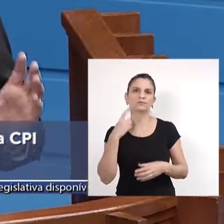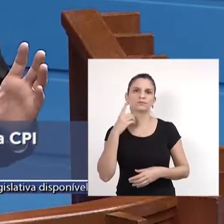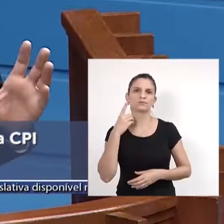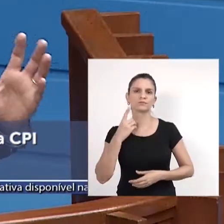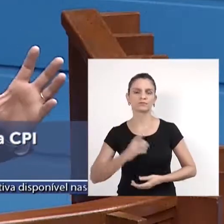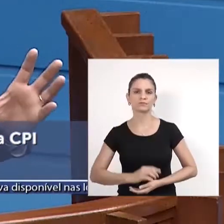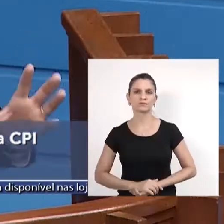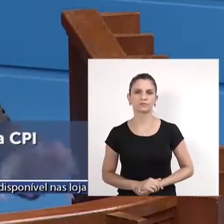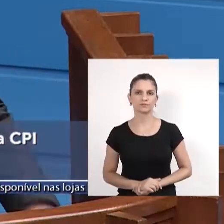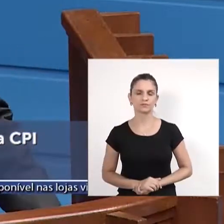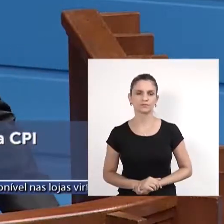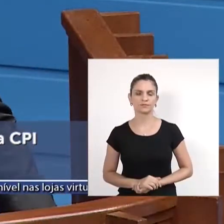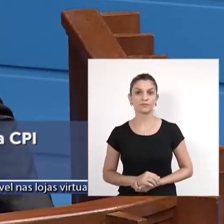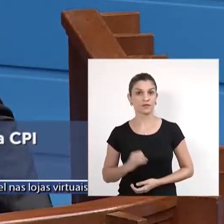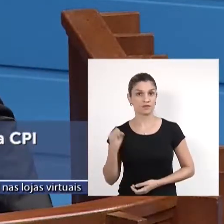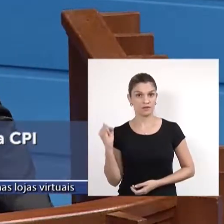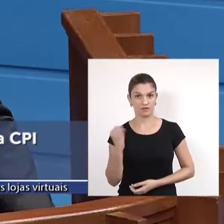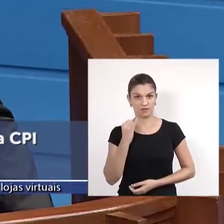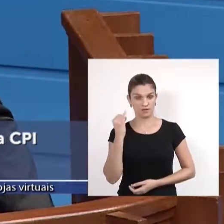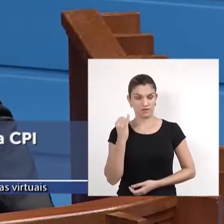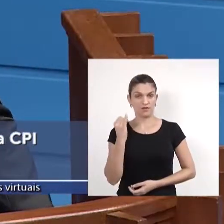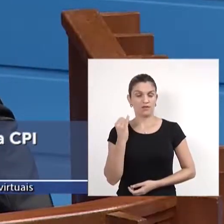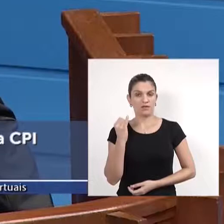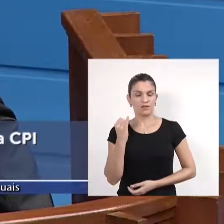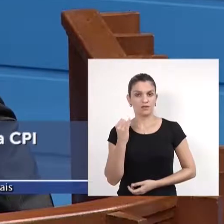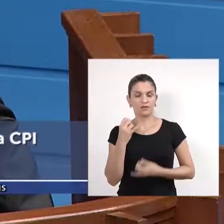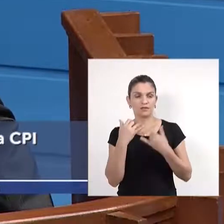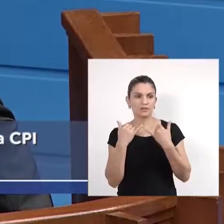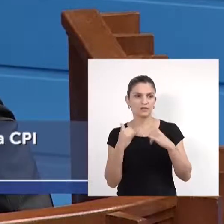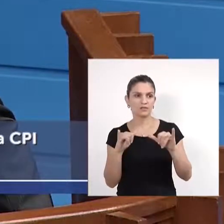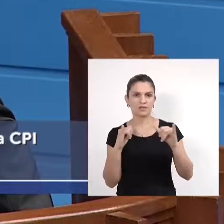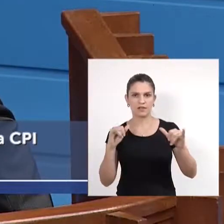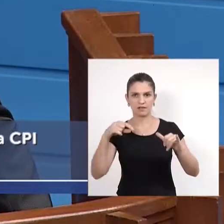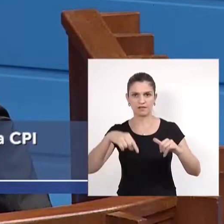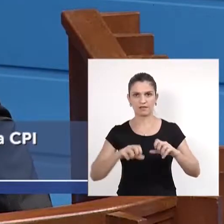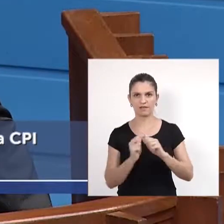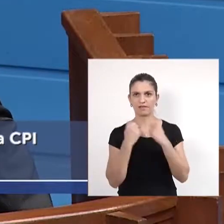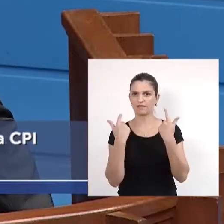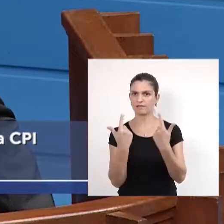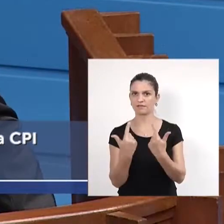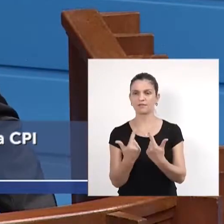É bom salientar que aqui, na Assembleia Legislativa,